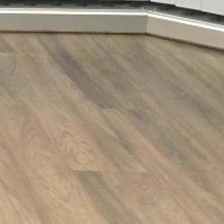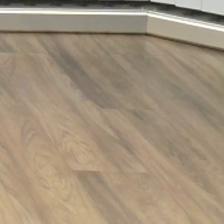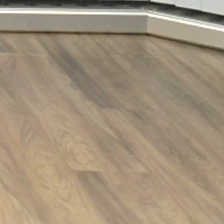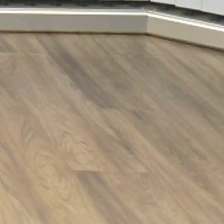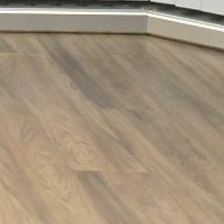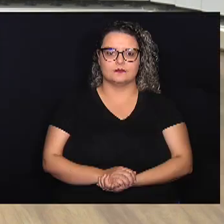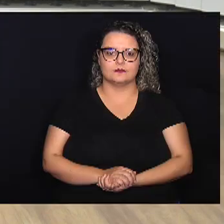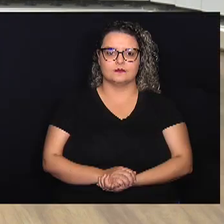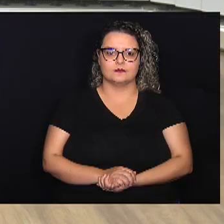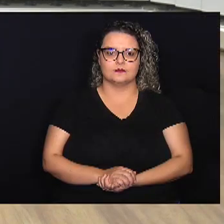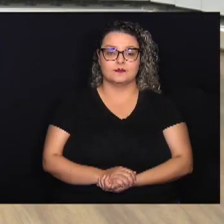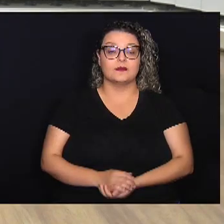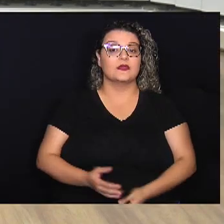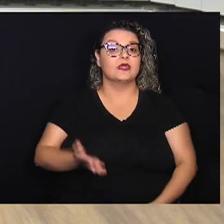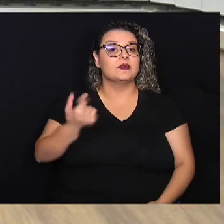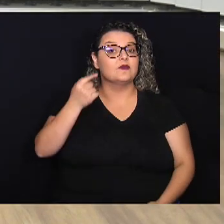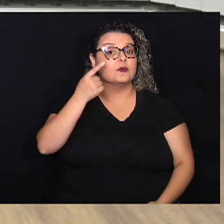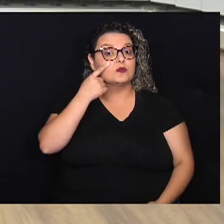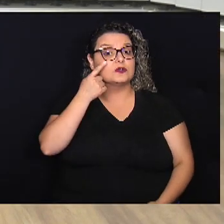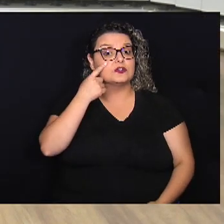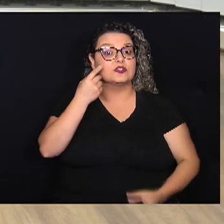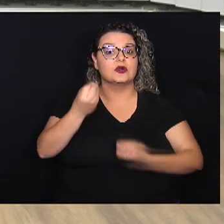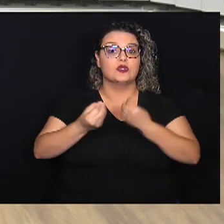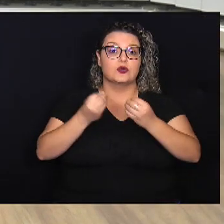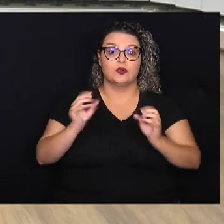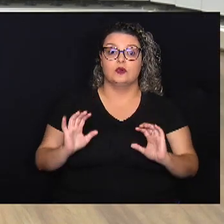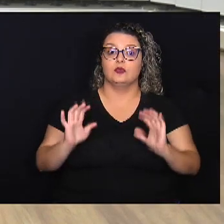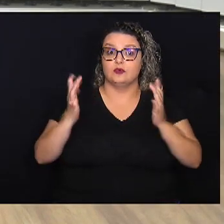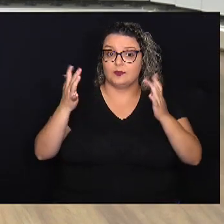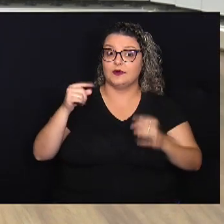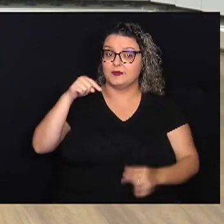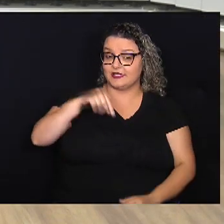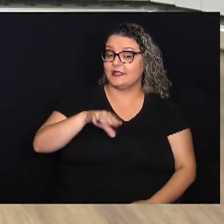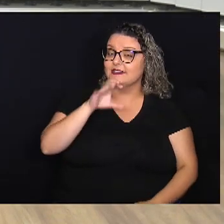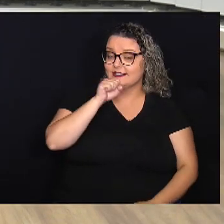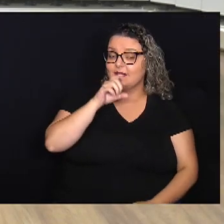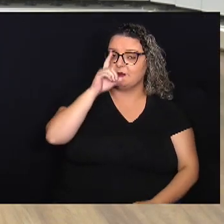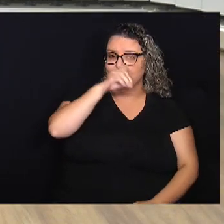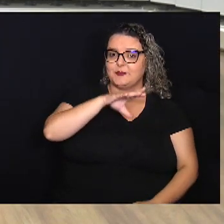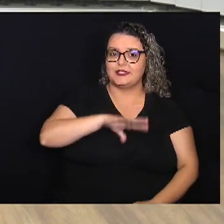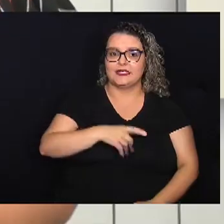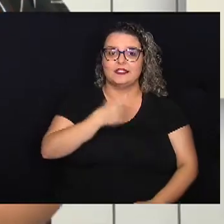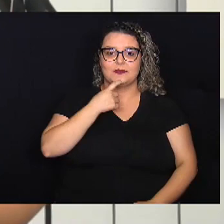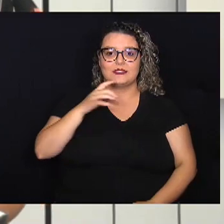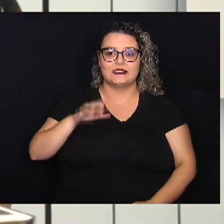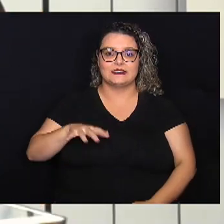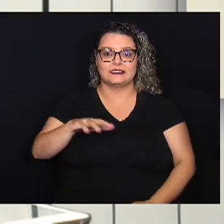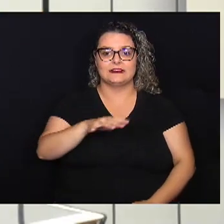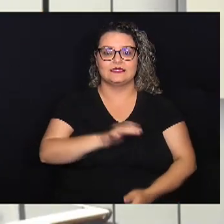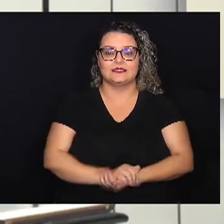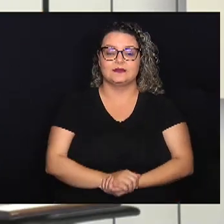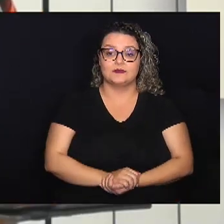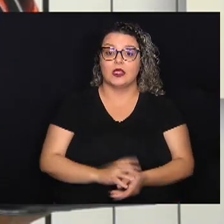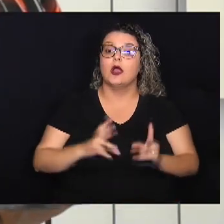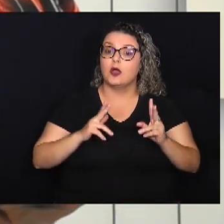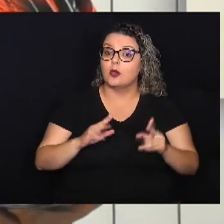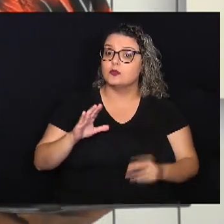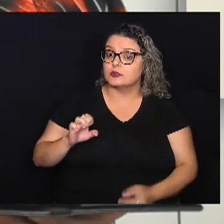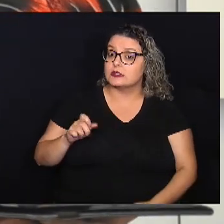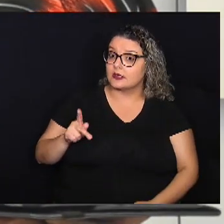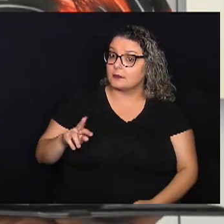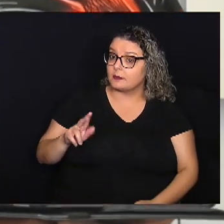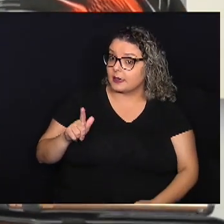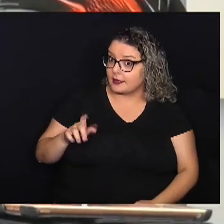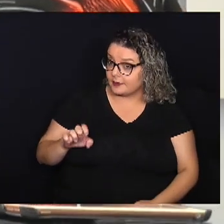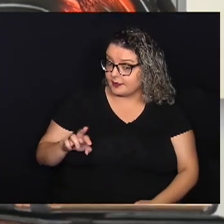Olha, e vamos ver como fica o tempo para esse fim de semana em Campinas e região. De acordo com o CEPAGRE da